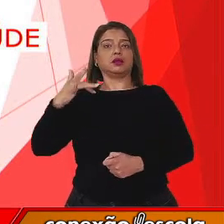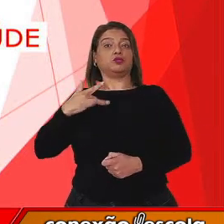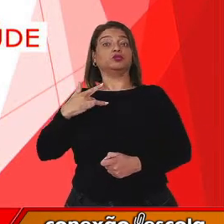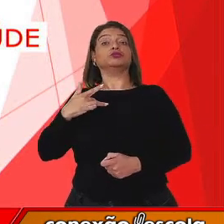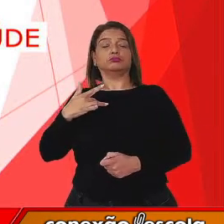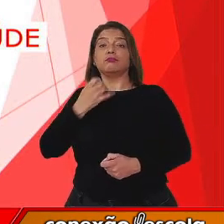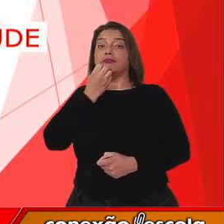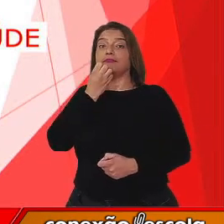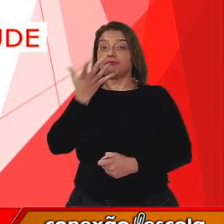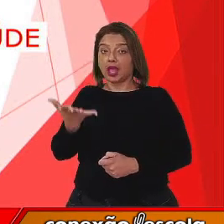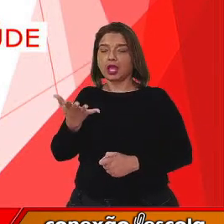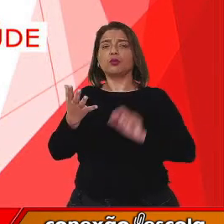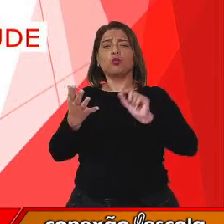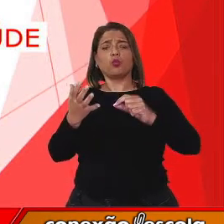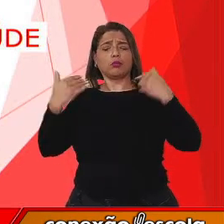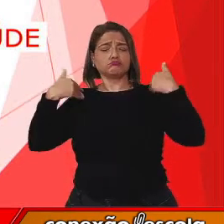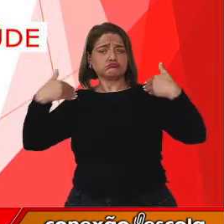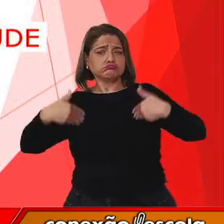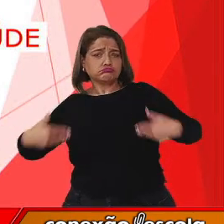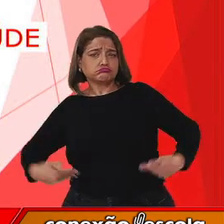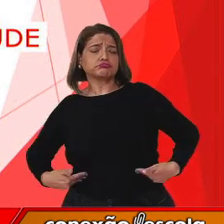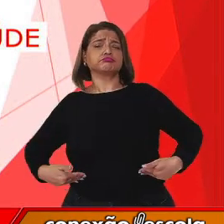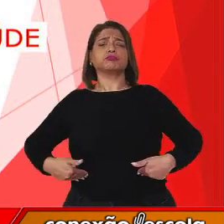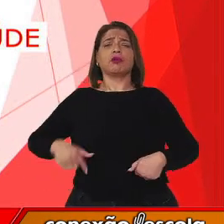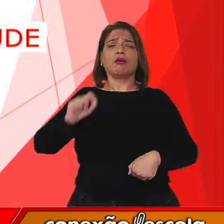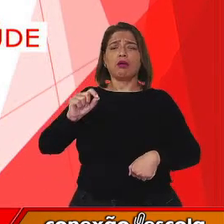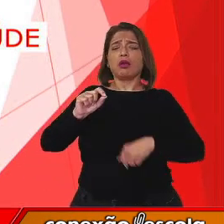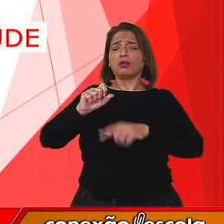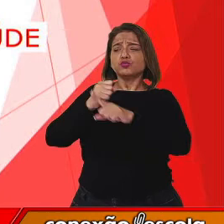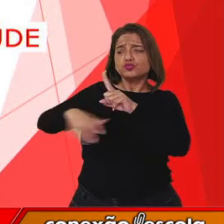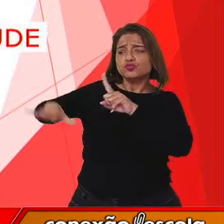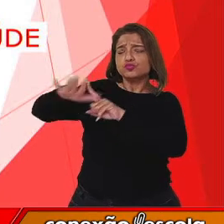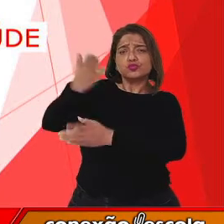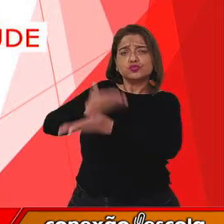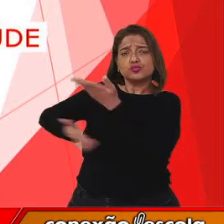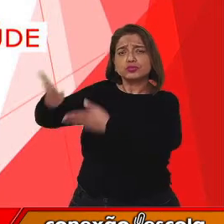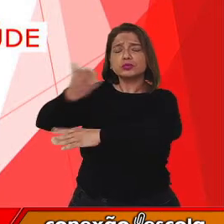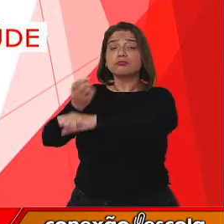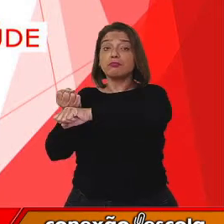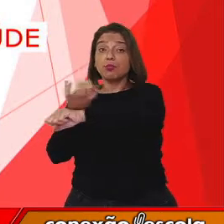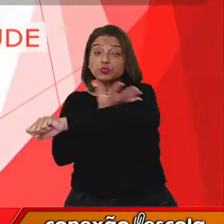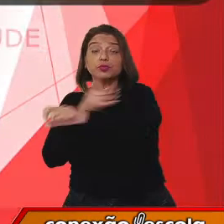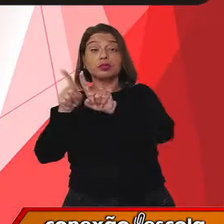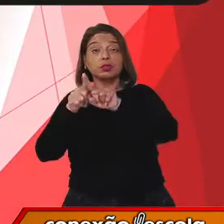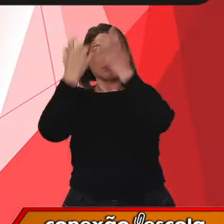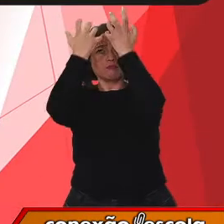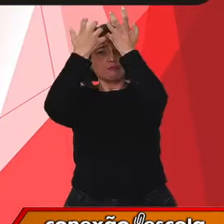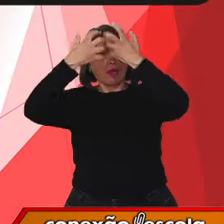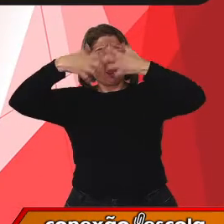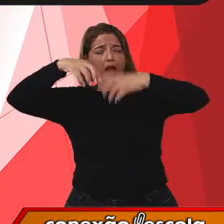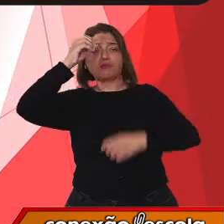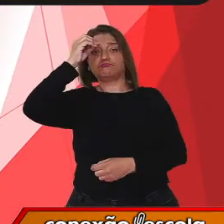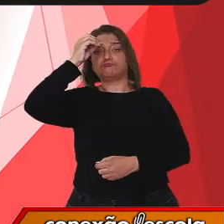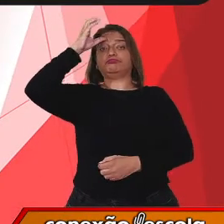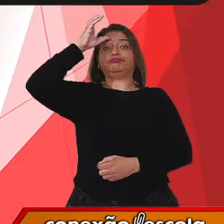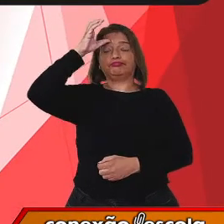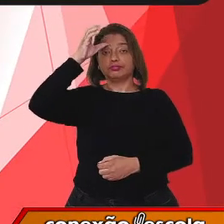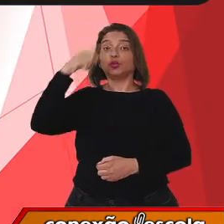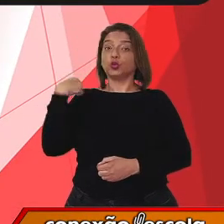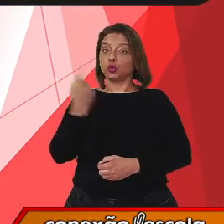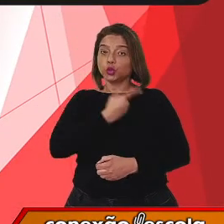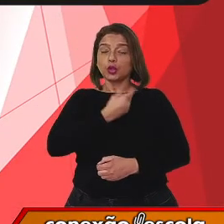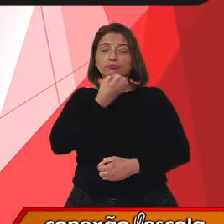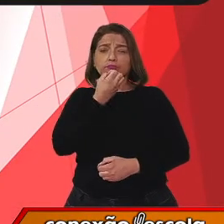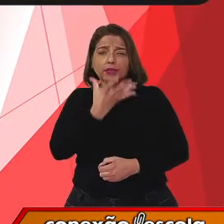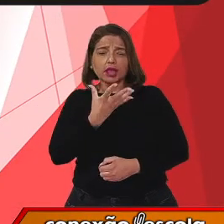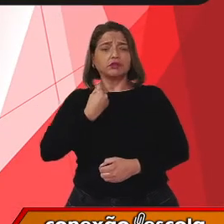Então, que é o desenvolvimento físico, social, emocional e intelectual. Certinho? Então, para a gente estar bem,